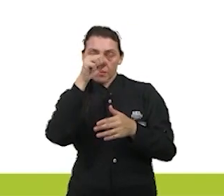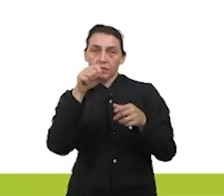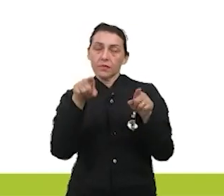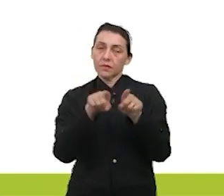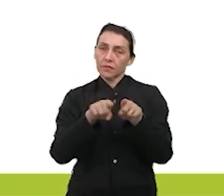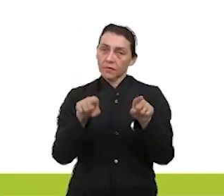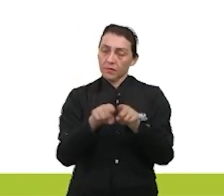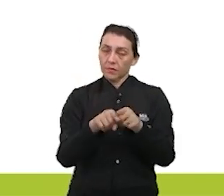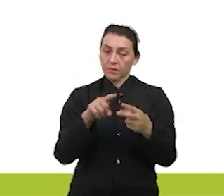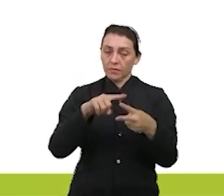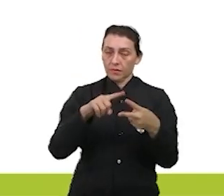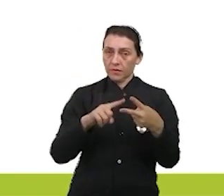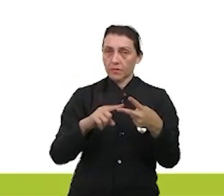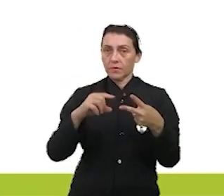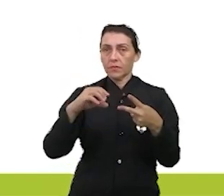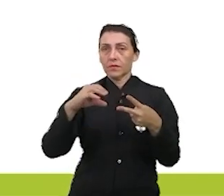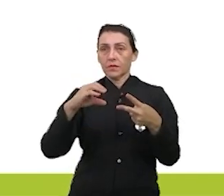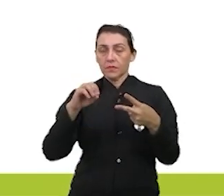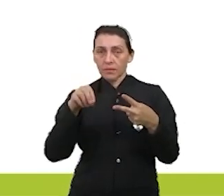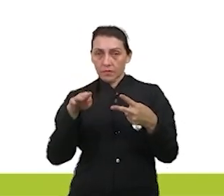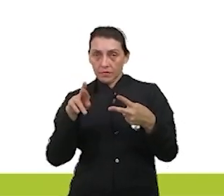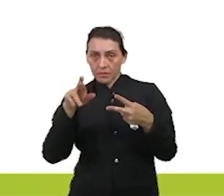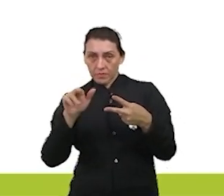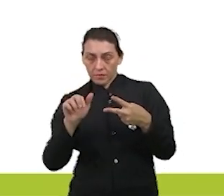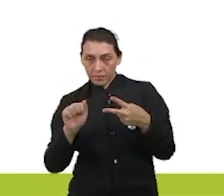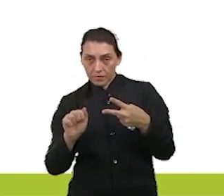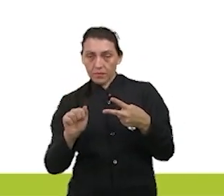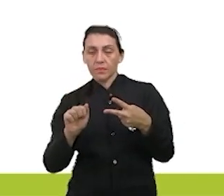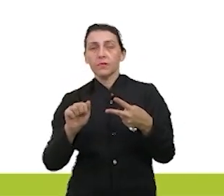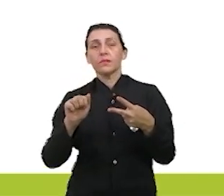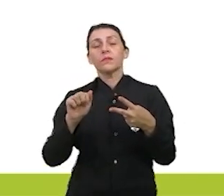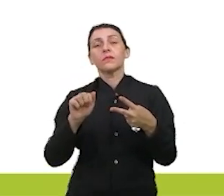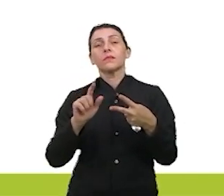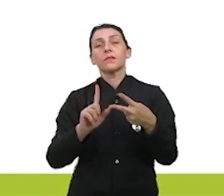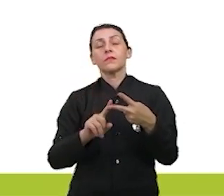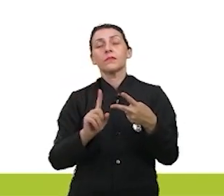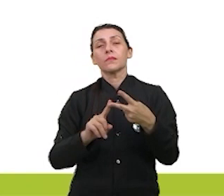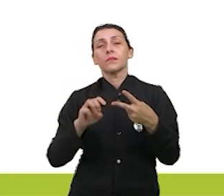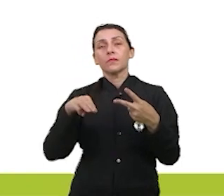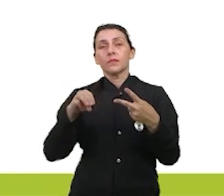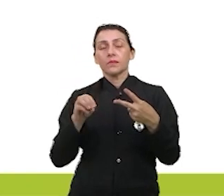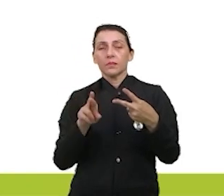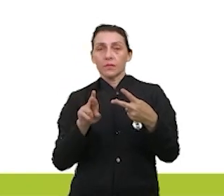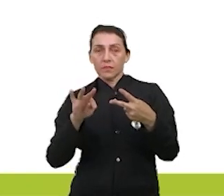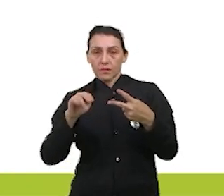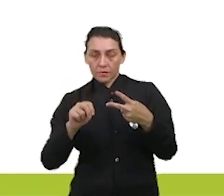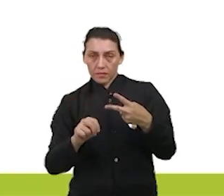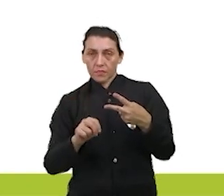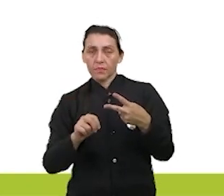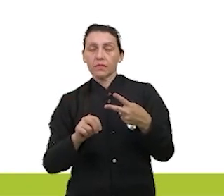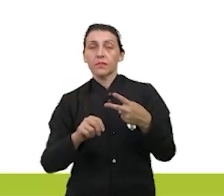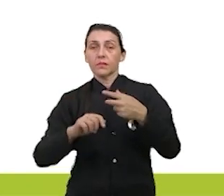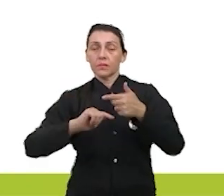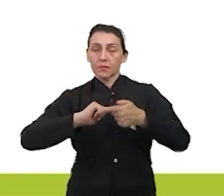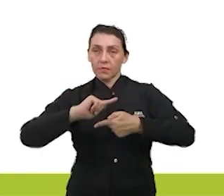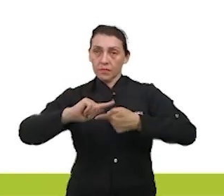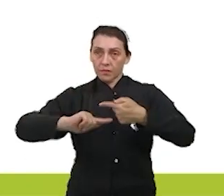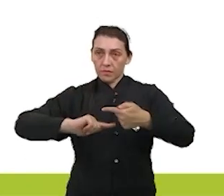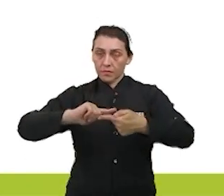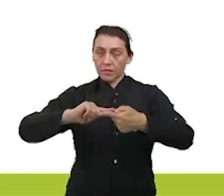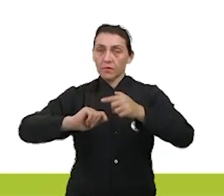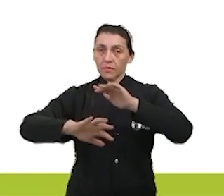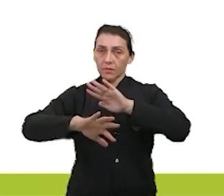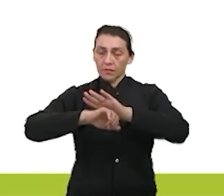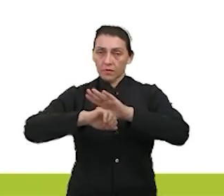e contra-eletromotriz, tá? Aí no circuito composto de geradores e receptores, a intensidade